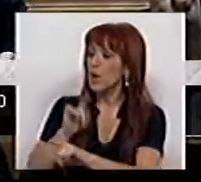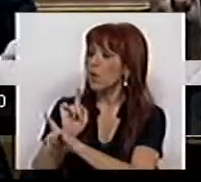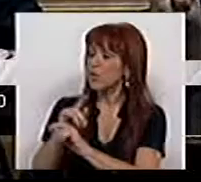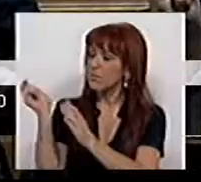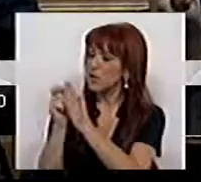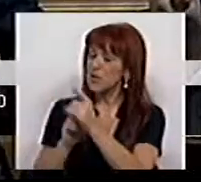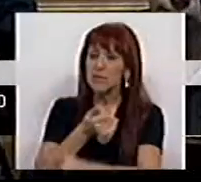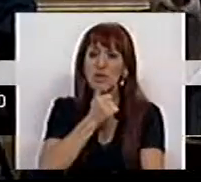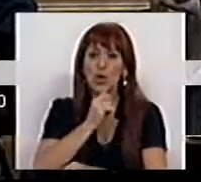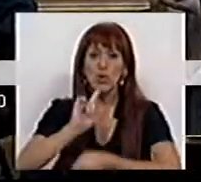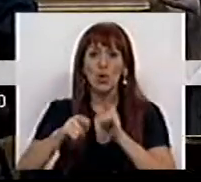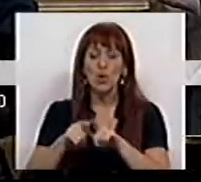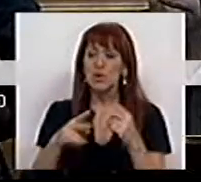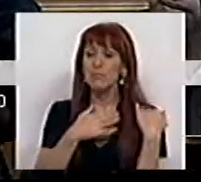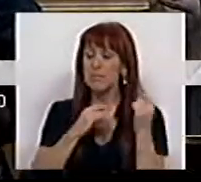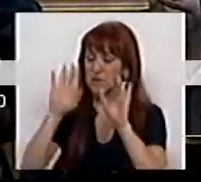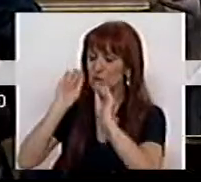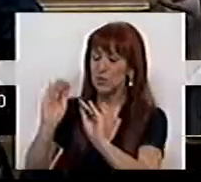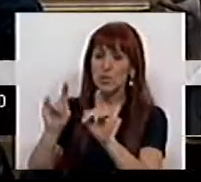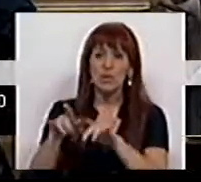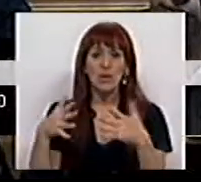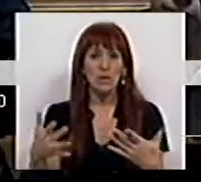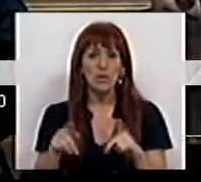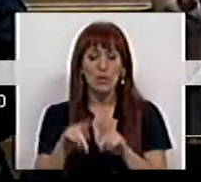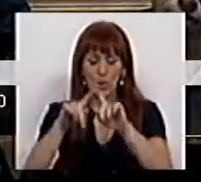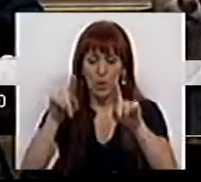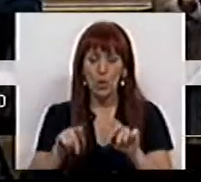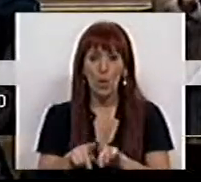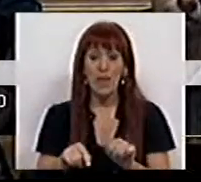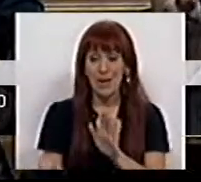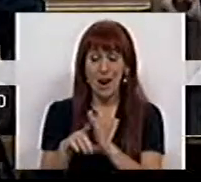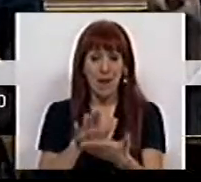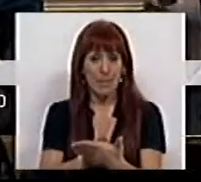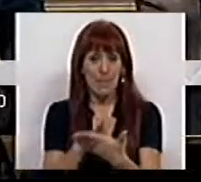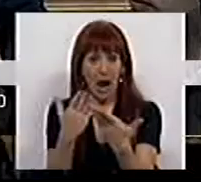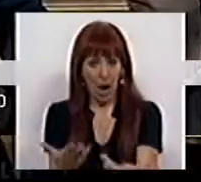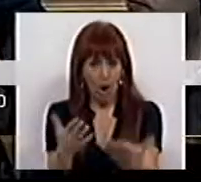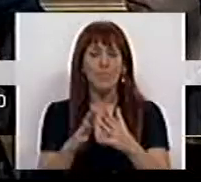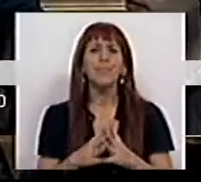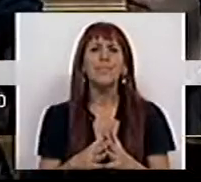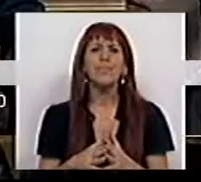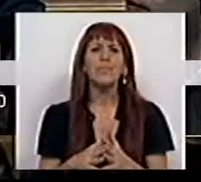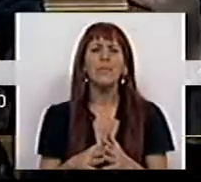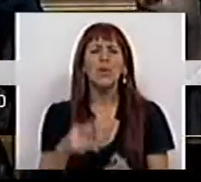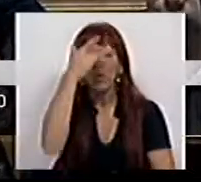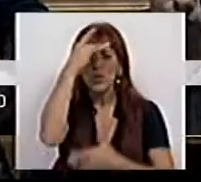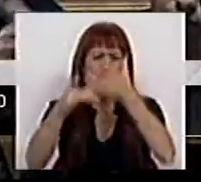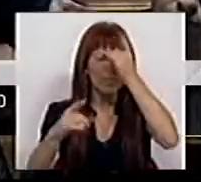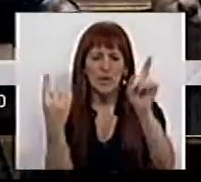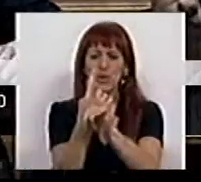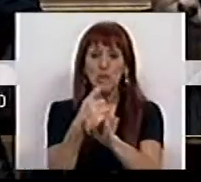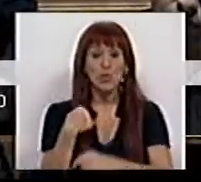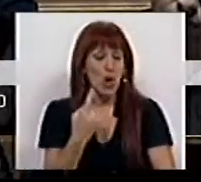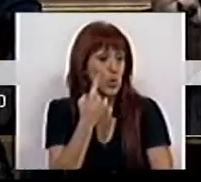registro das medidas tutelares educativas segundo o quadro legal em vigor. Se os pareceres